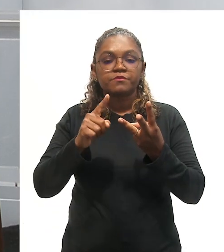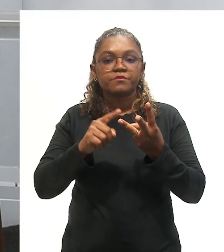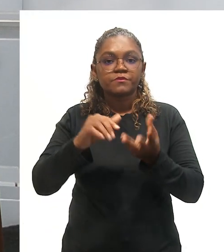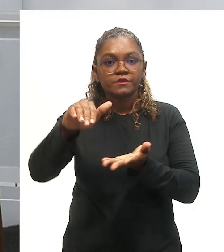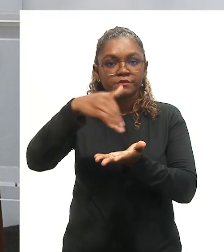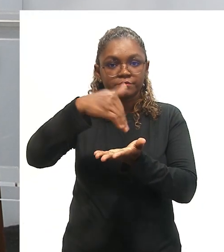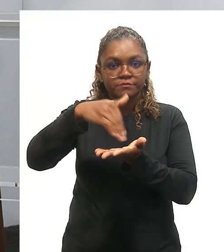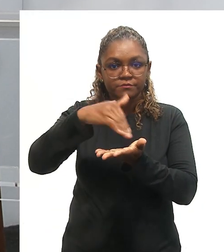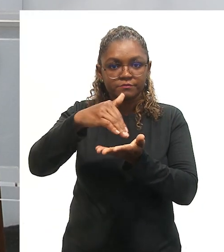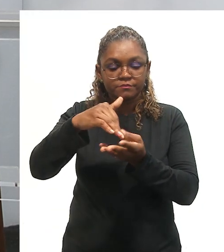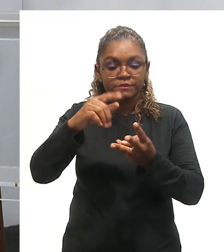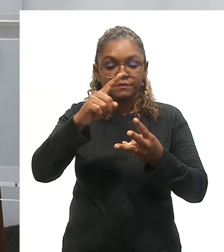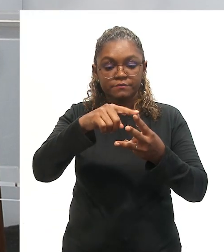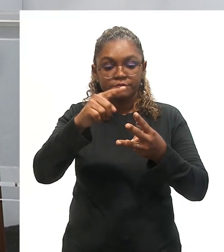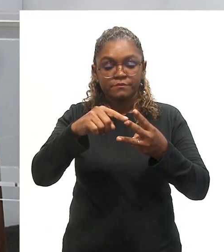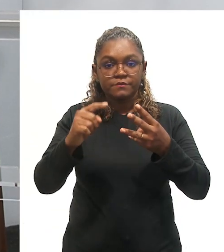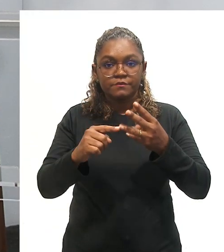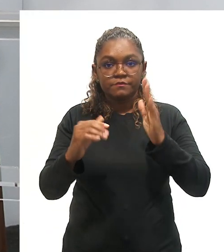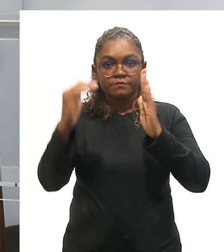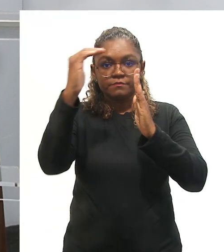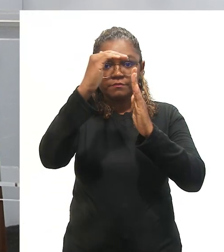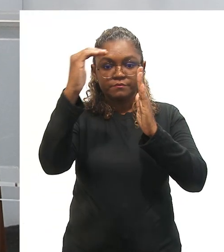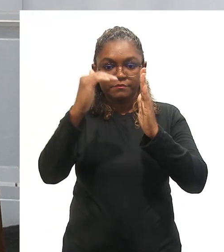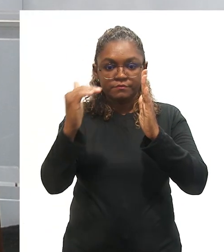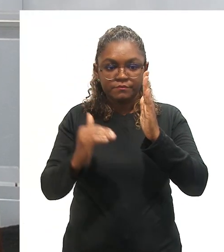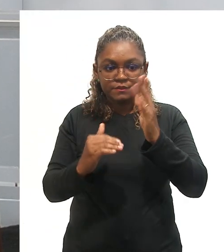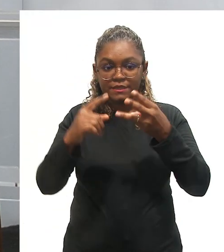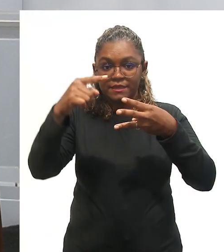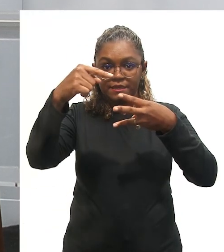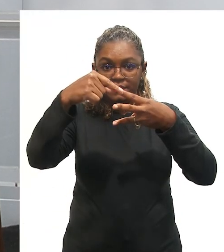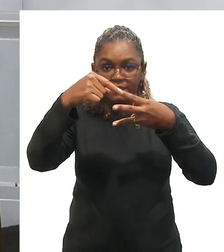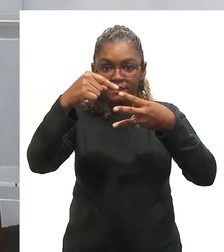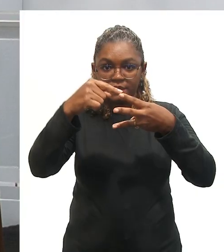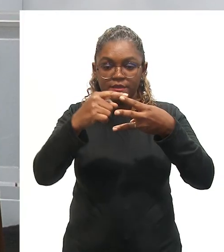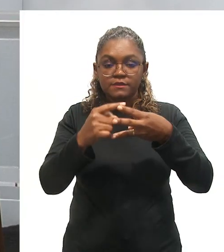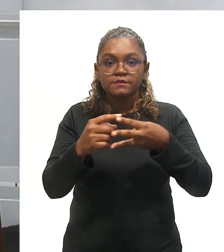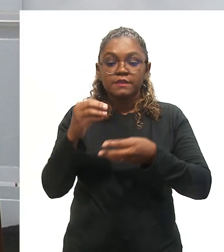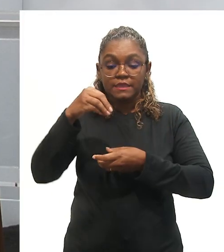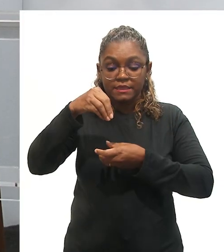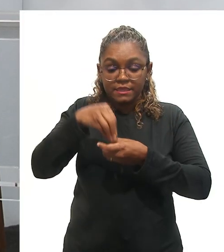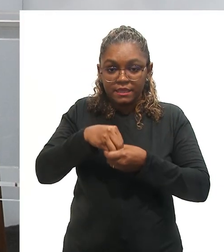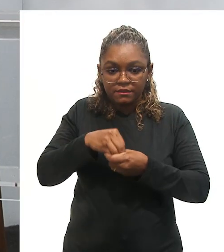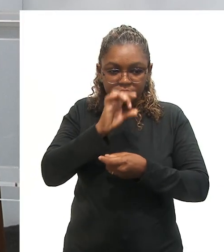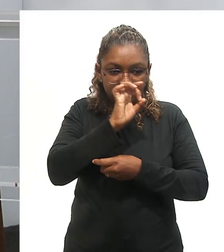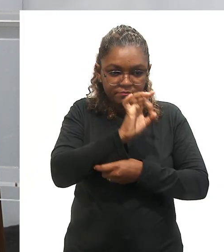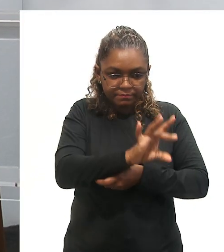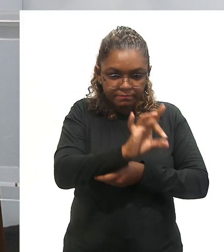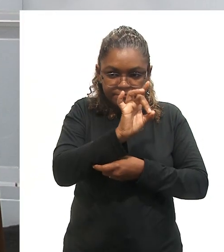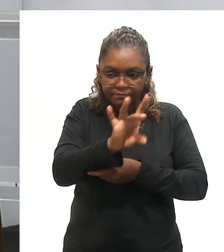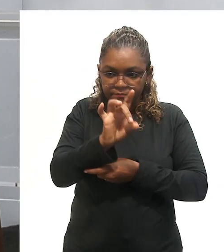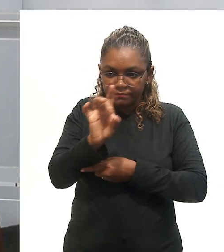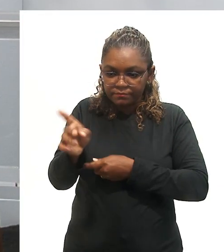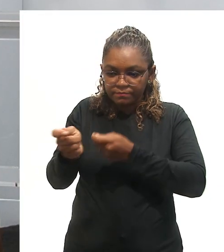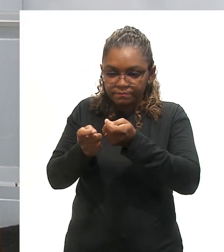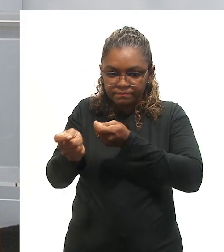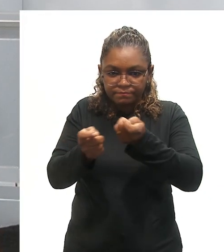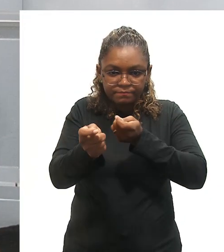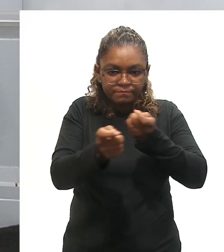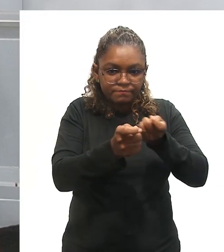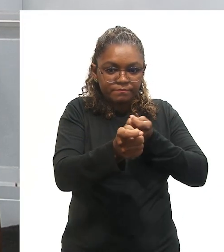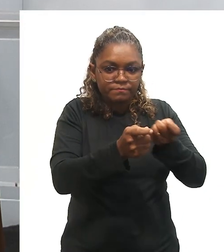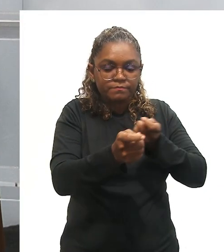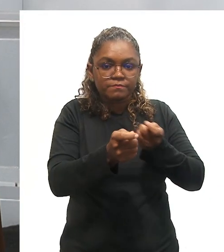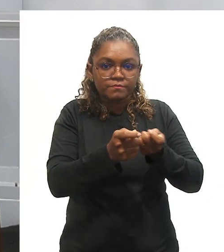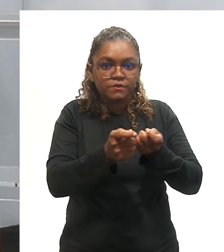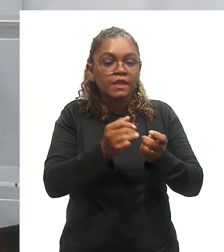A Controladoria Geral do Estado faz o controle interno de tudo, só que dentro de cada secretaria do órgão aqui,